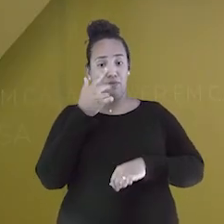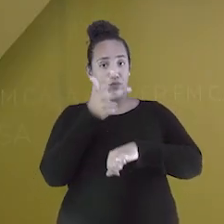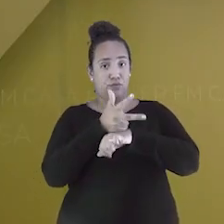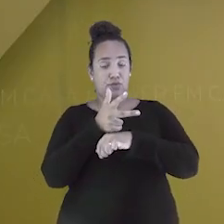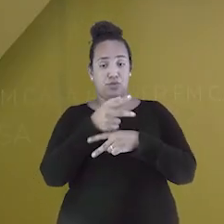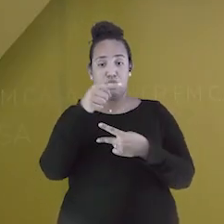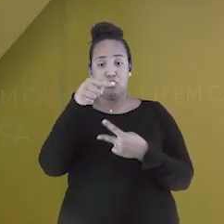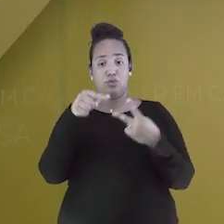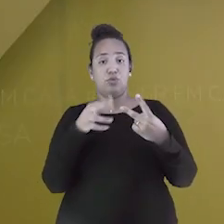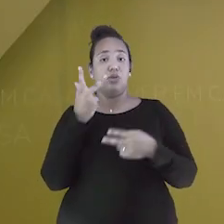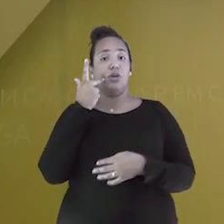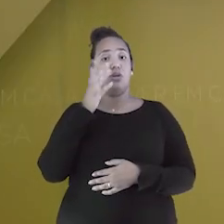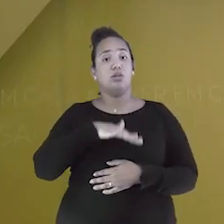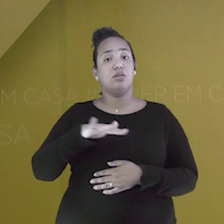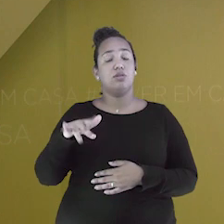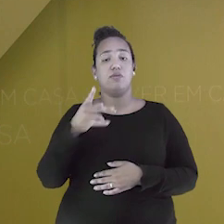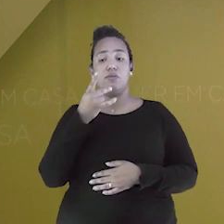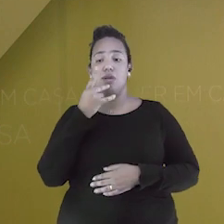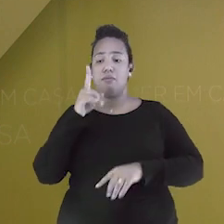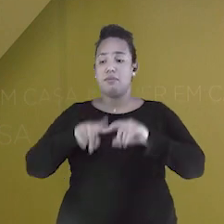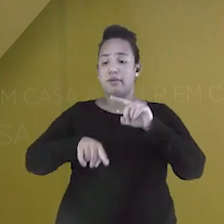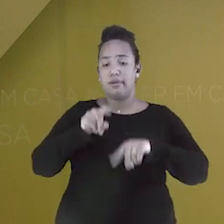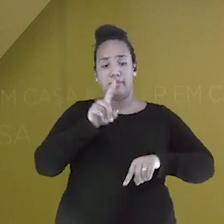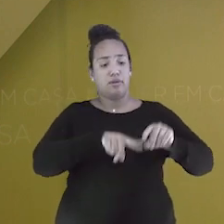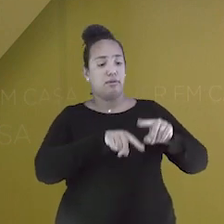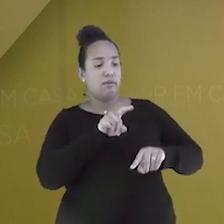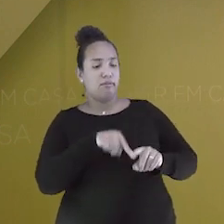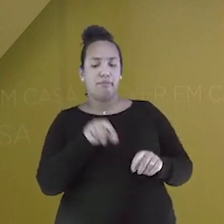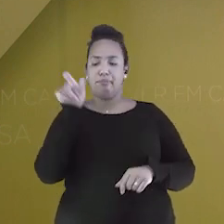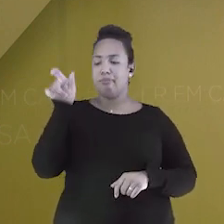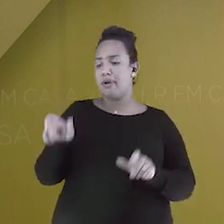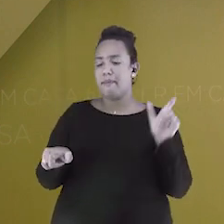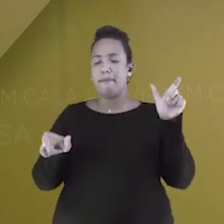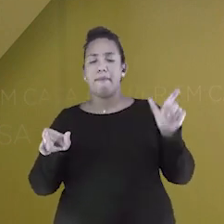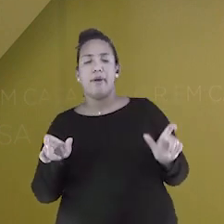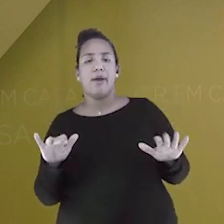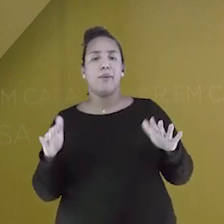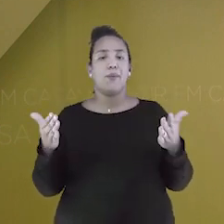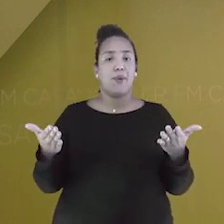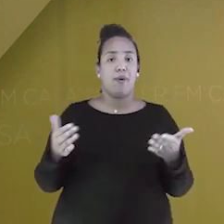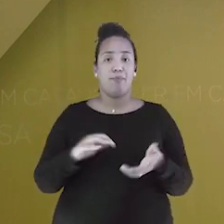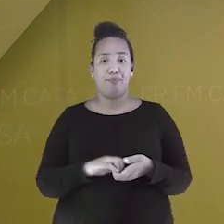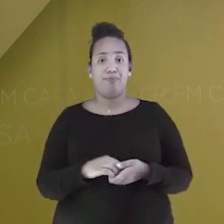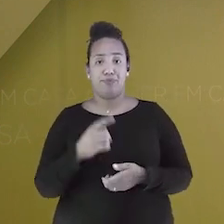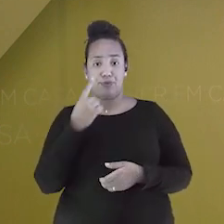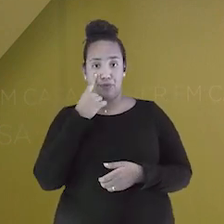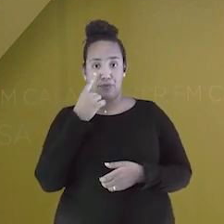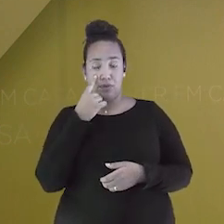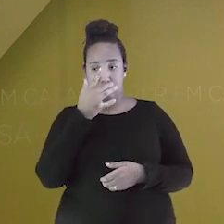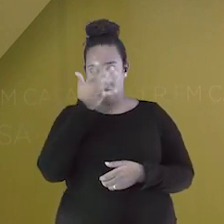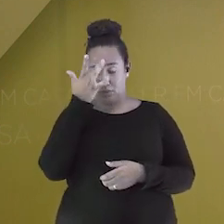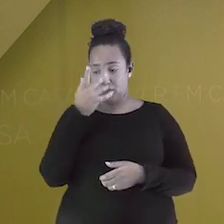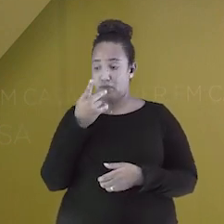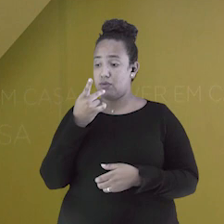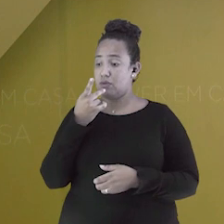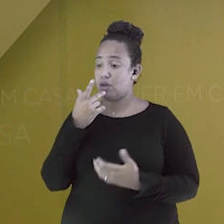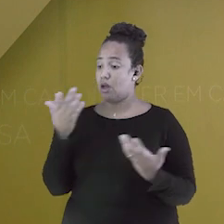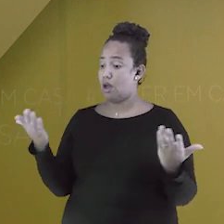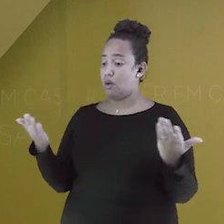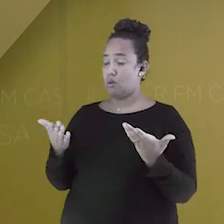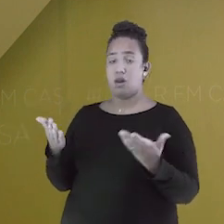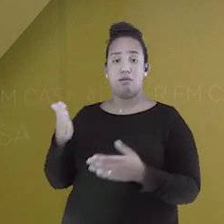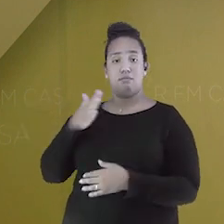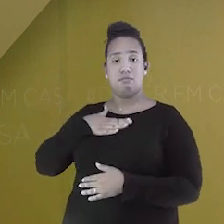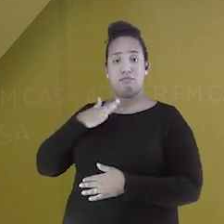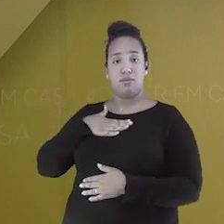crianças dizem de quem são alguns objetos. Percebam que depois que um fala, o outro diz my turn, que traduzido é